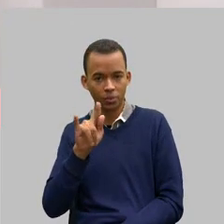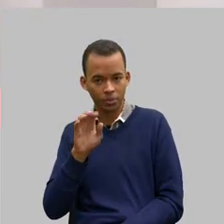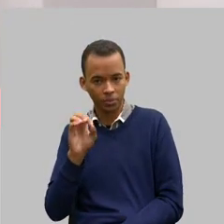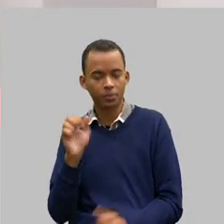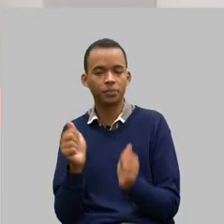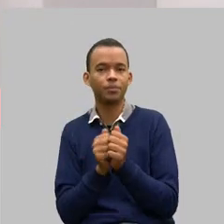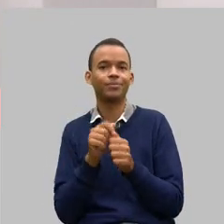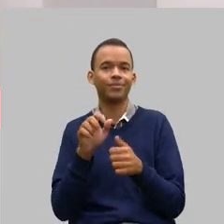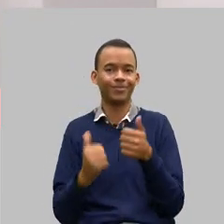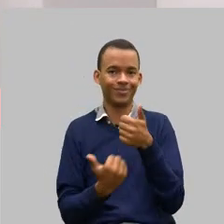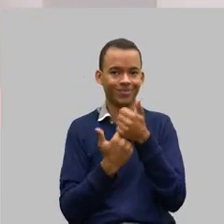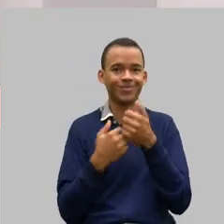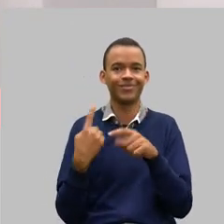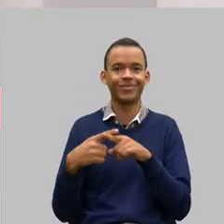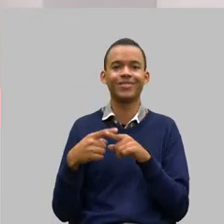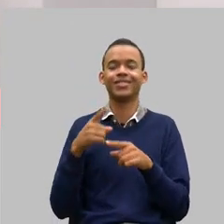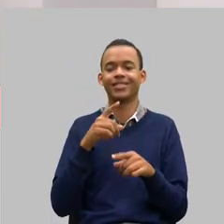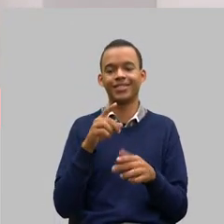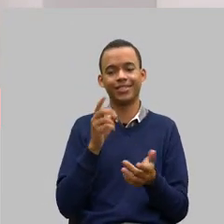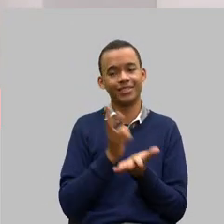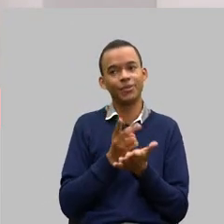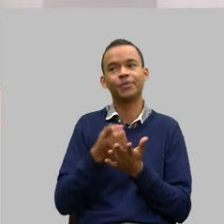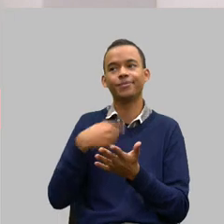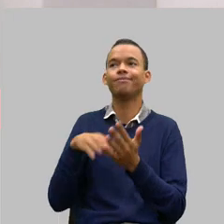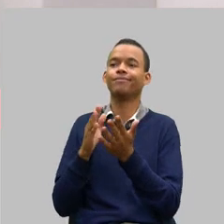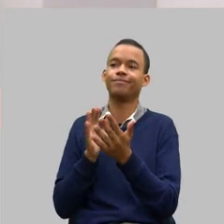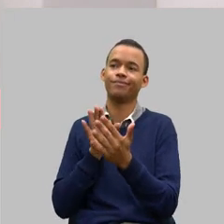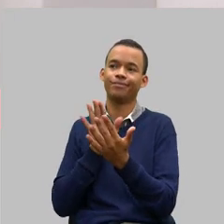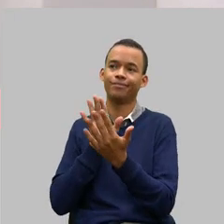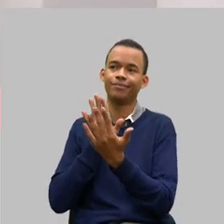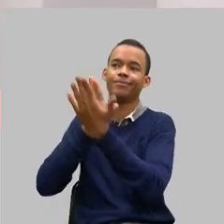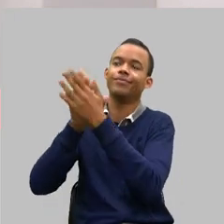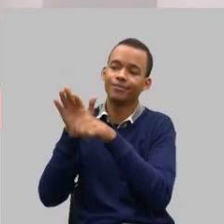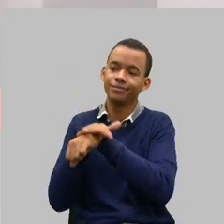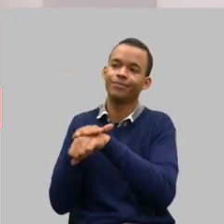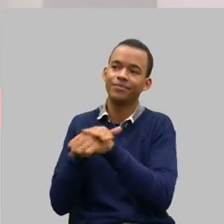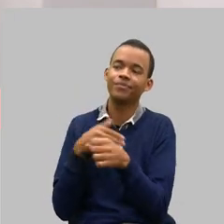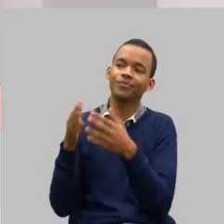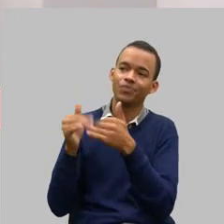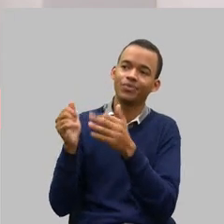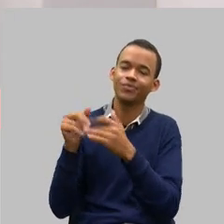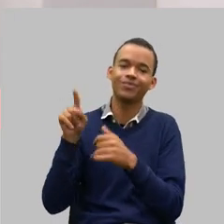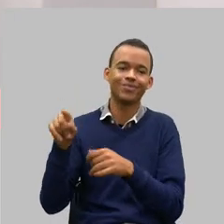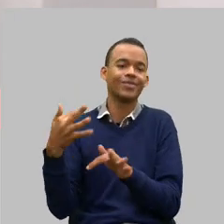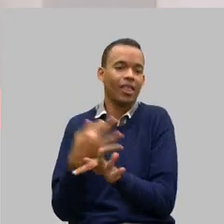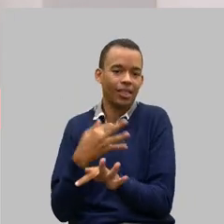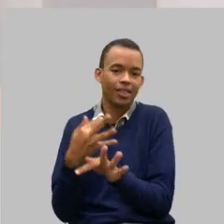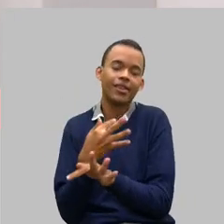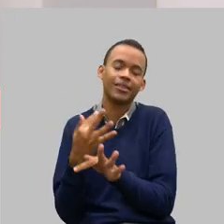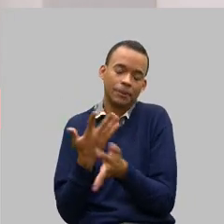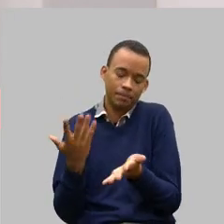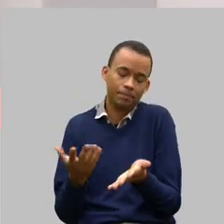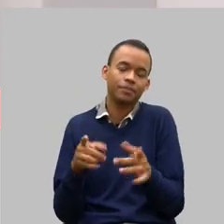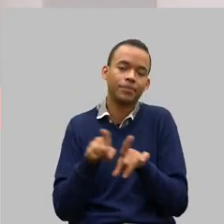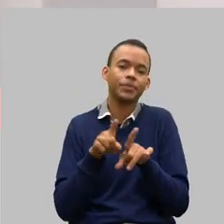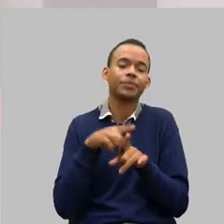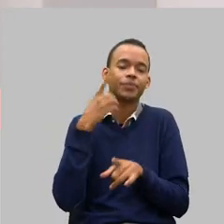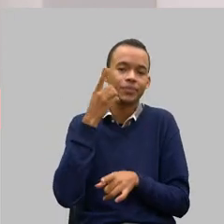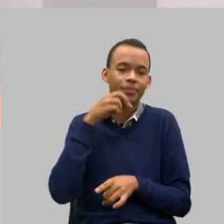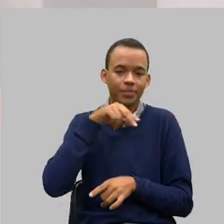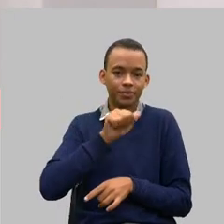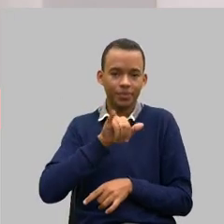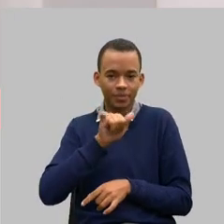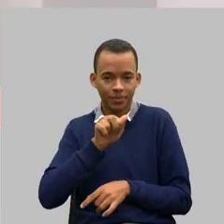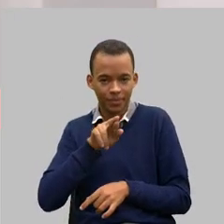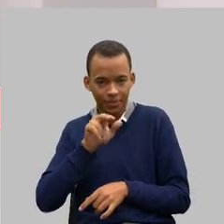nos suportam no dia a dia né não é fácil né e falo né a deputada naayara Deputado zela viola Deputado an